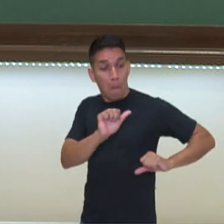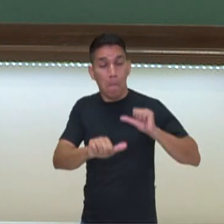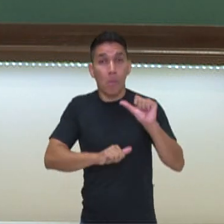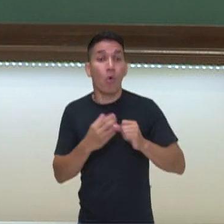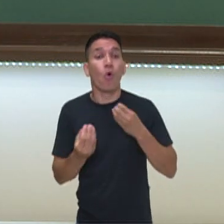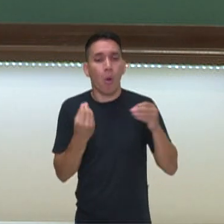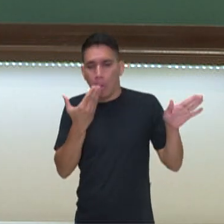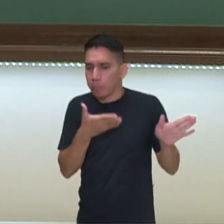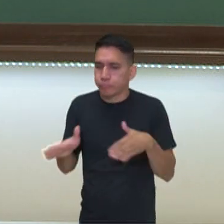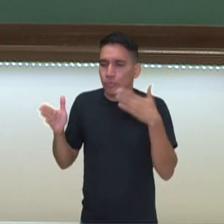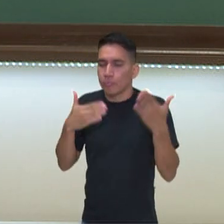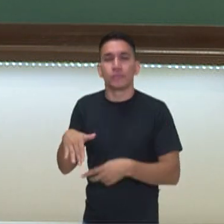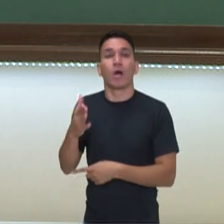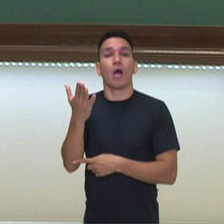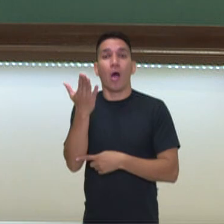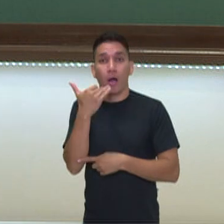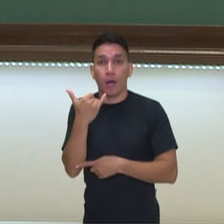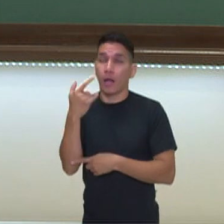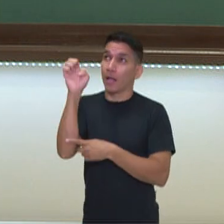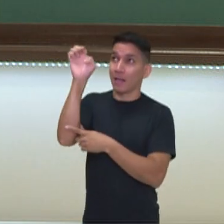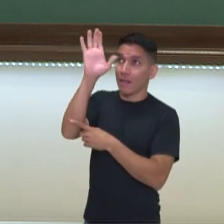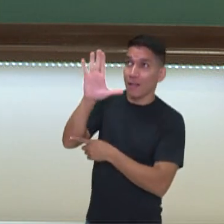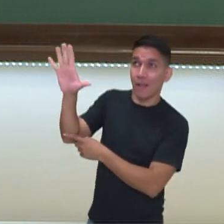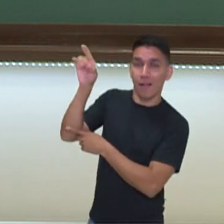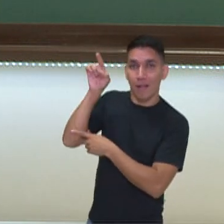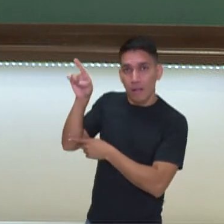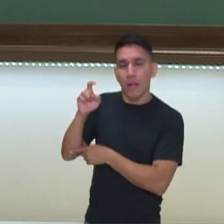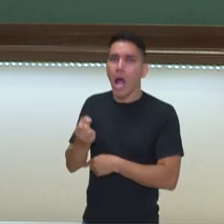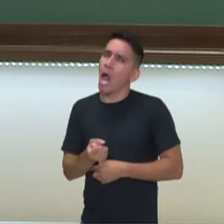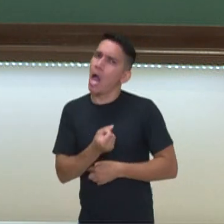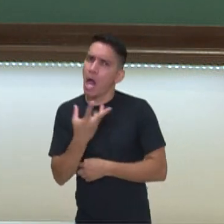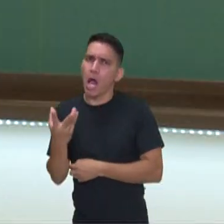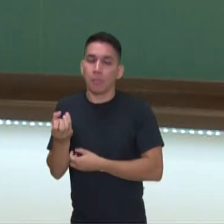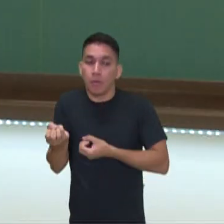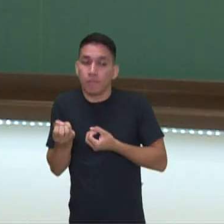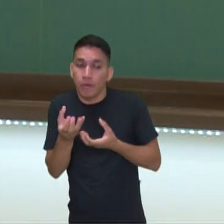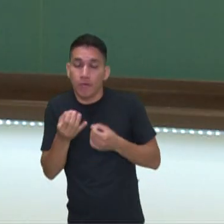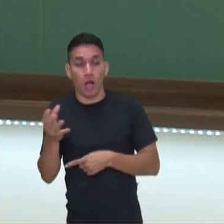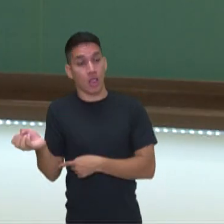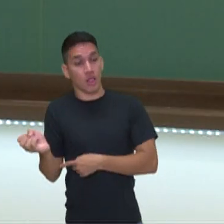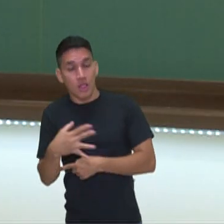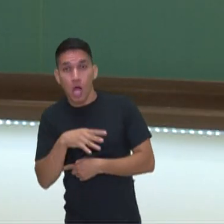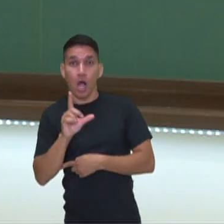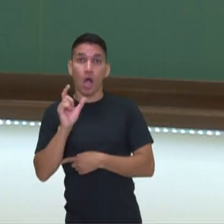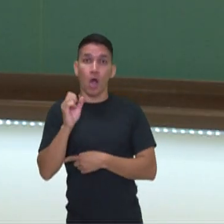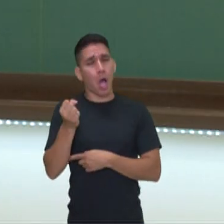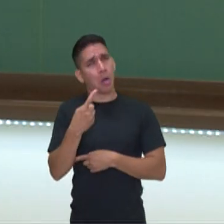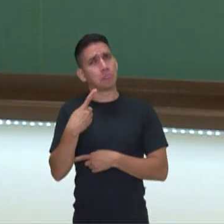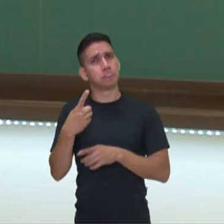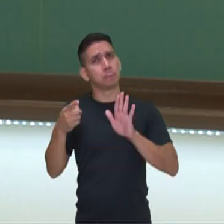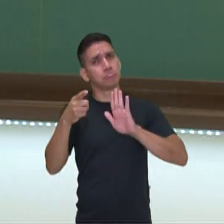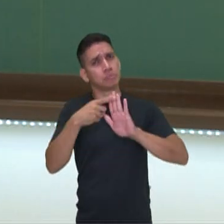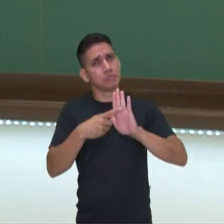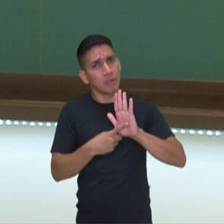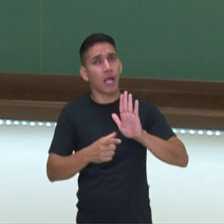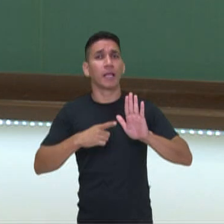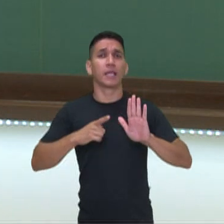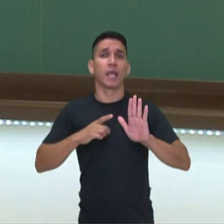de alimentos na Europa. Algumas dessas novidades a gente pode citar como